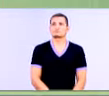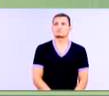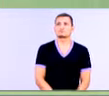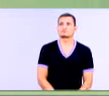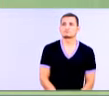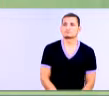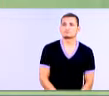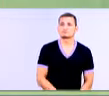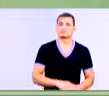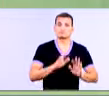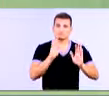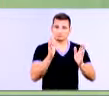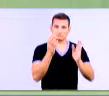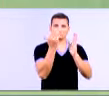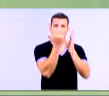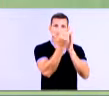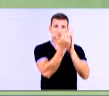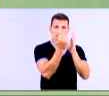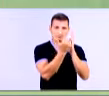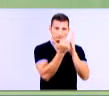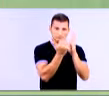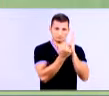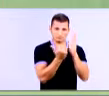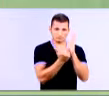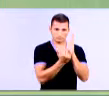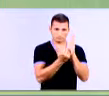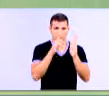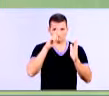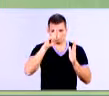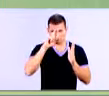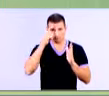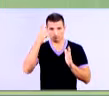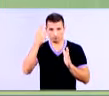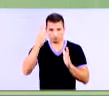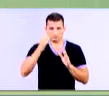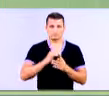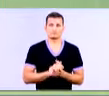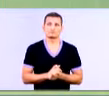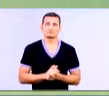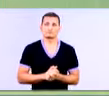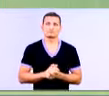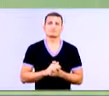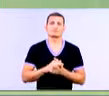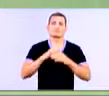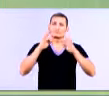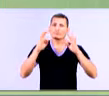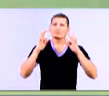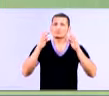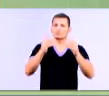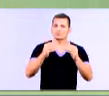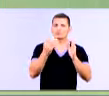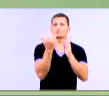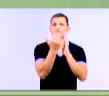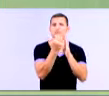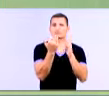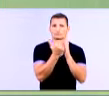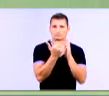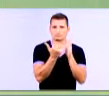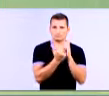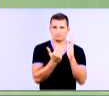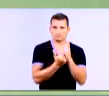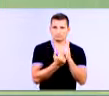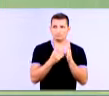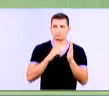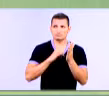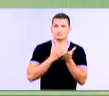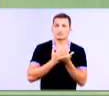Após criar o nosso programa, gente, olha aqui, o que é o nosso programa? Todo programa, gente, você tem o